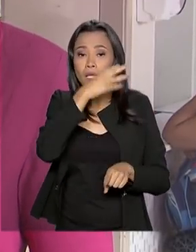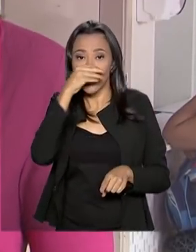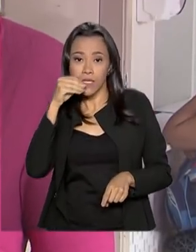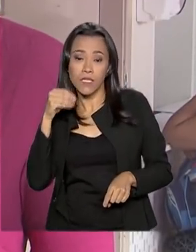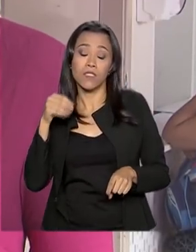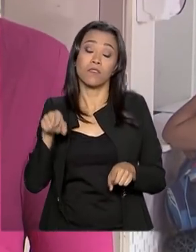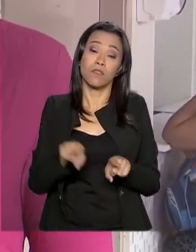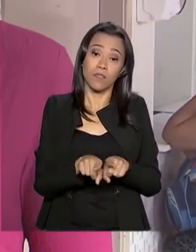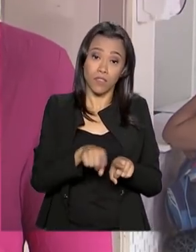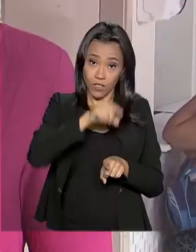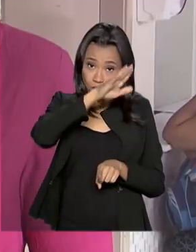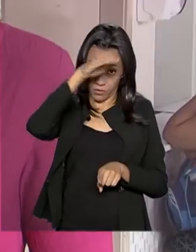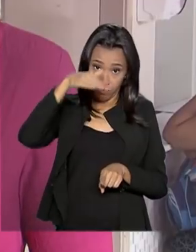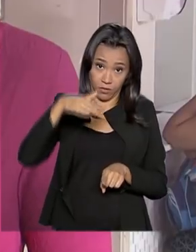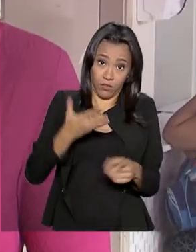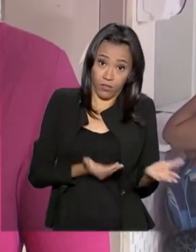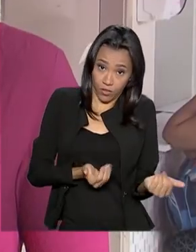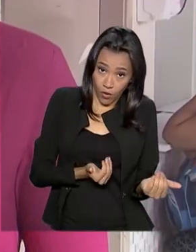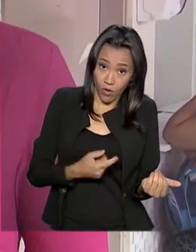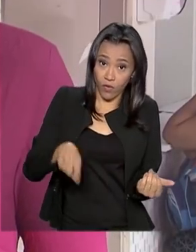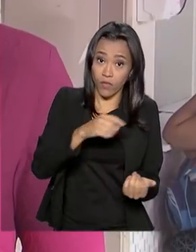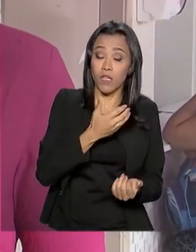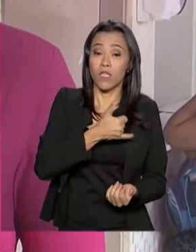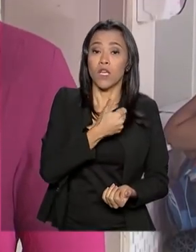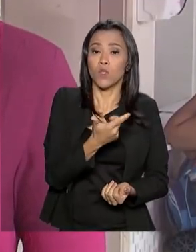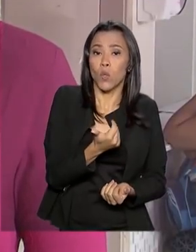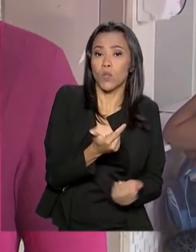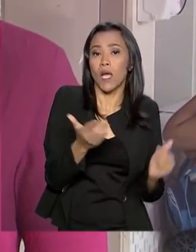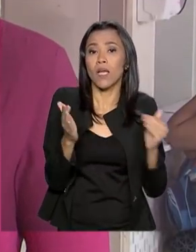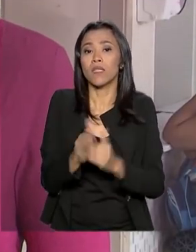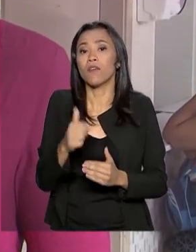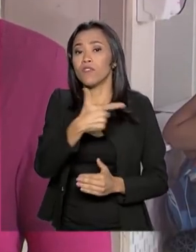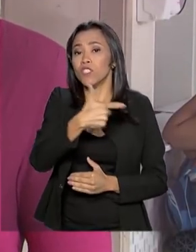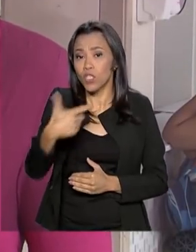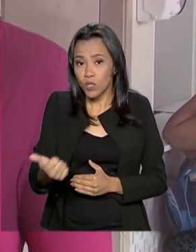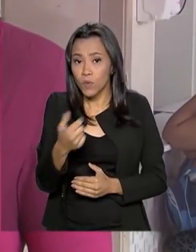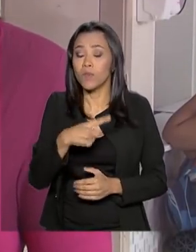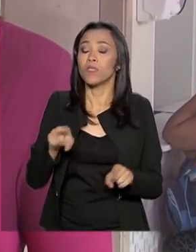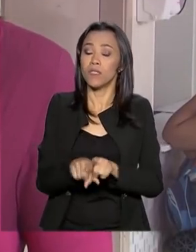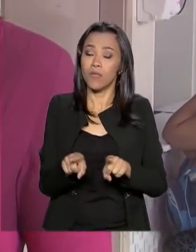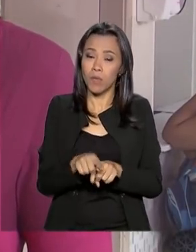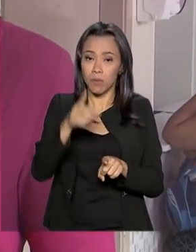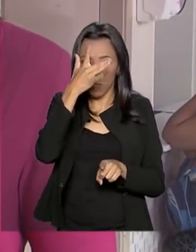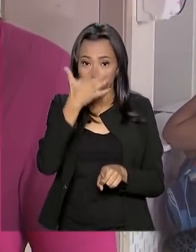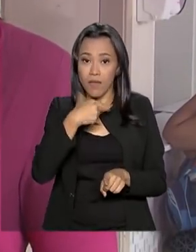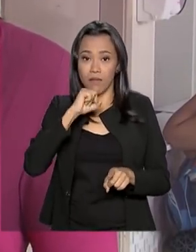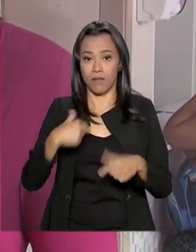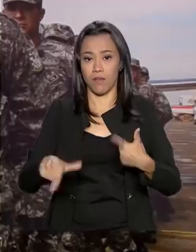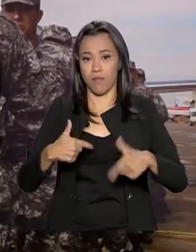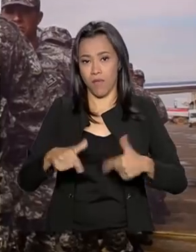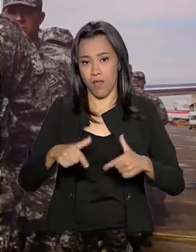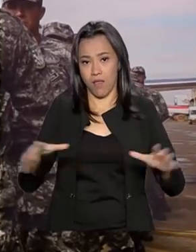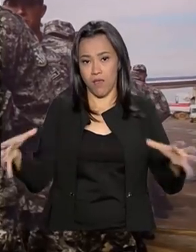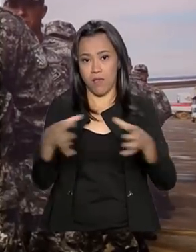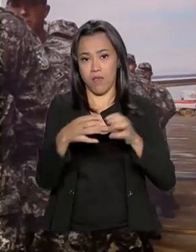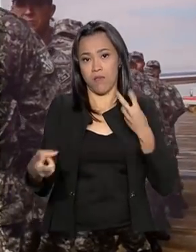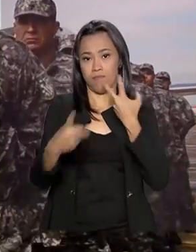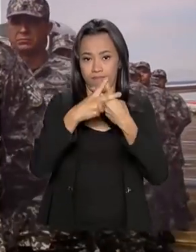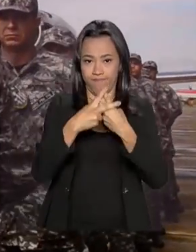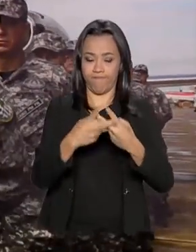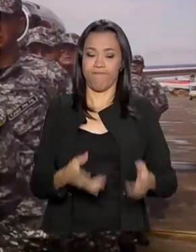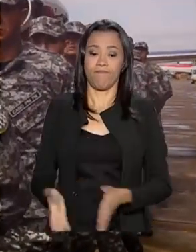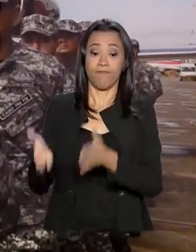e jovens de 12 a 21 anos sob medida socioeducativa, e funcionários do sistema prisional. Esse ano